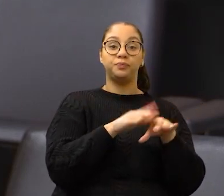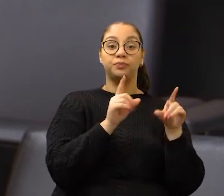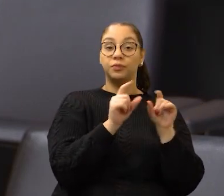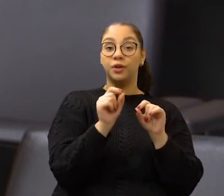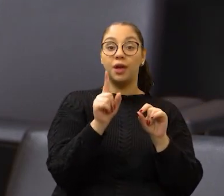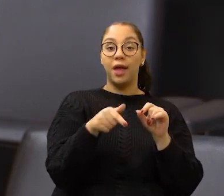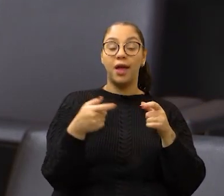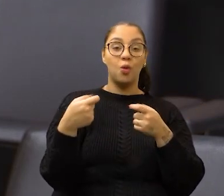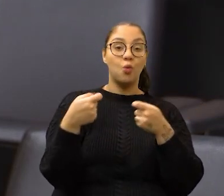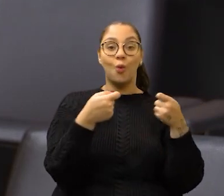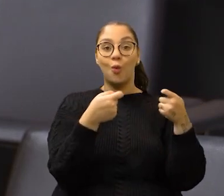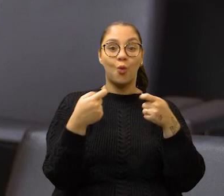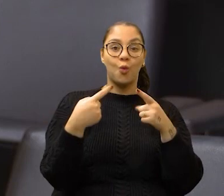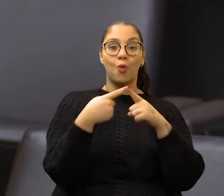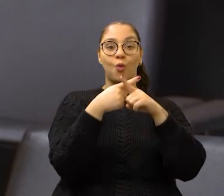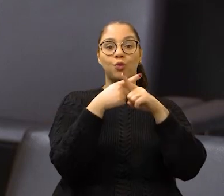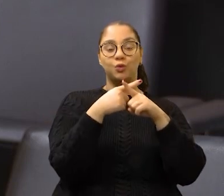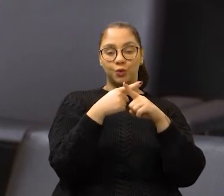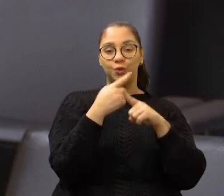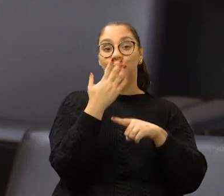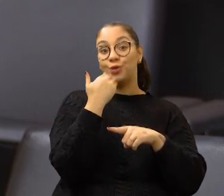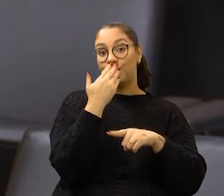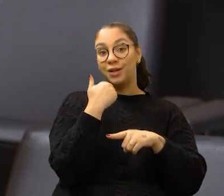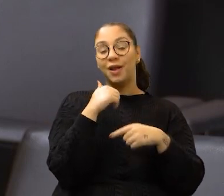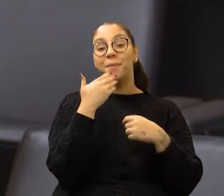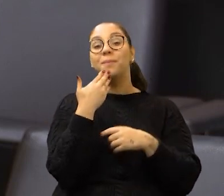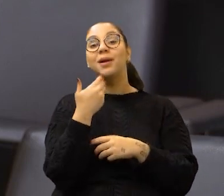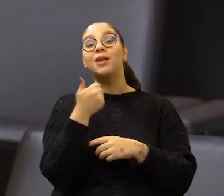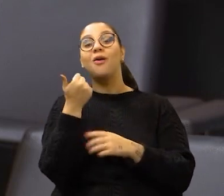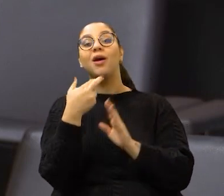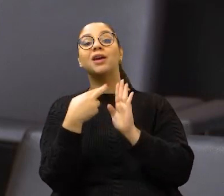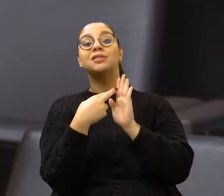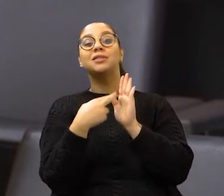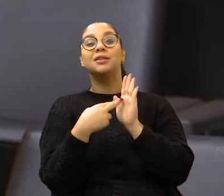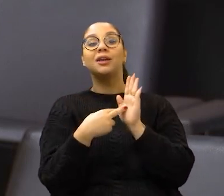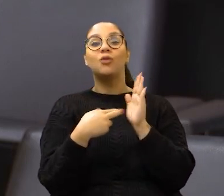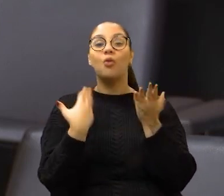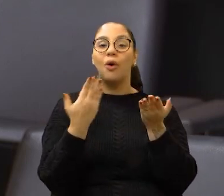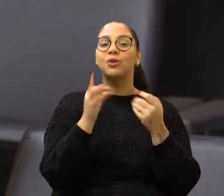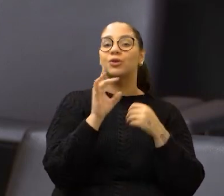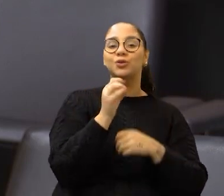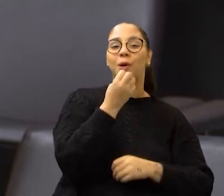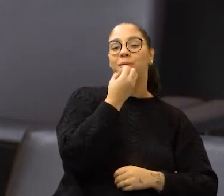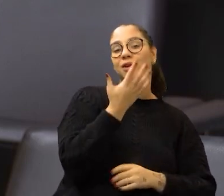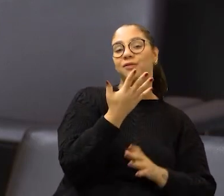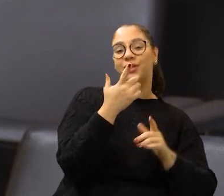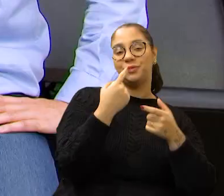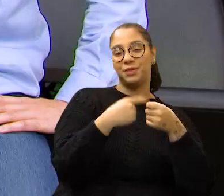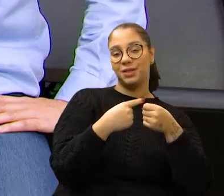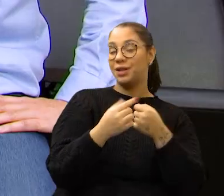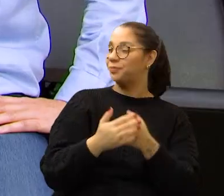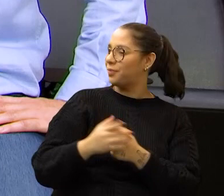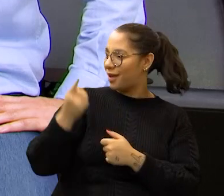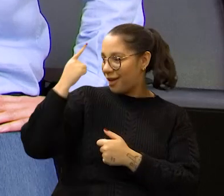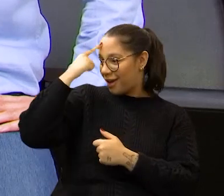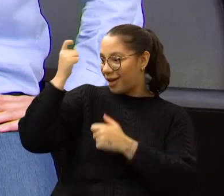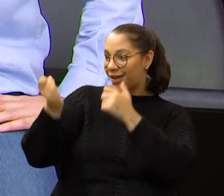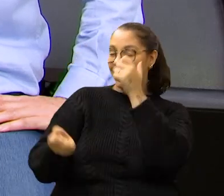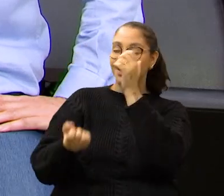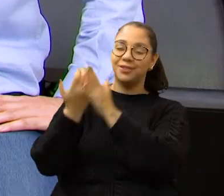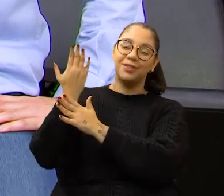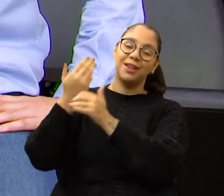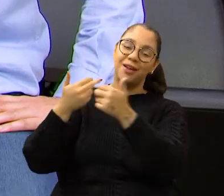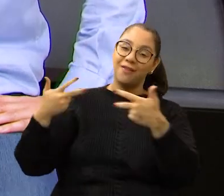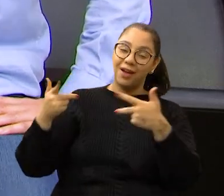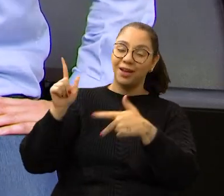vão fazer um tipo de concurso de culinária para ver a melhor receita, ou seja, é só benefício para a cidade. Põe